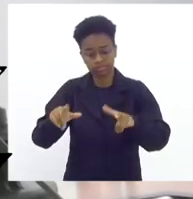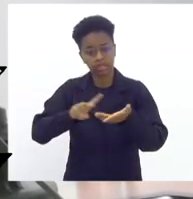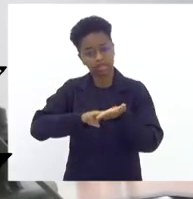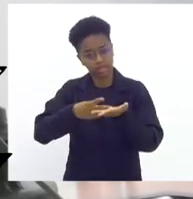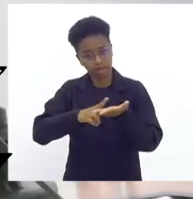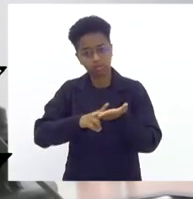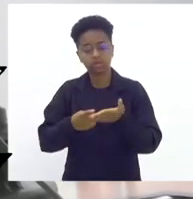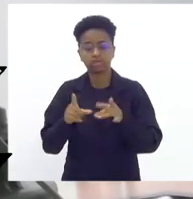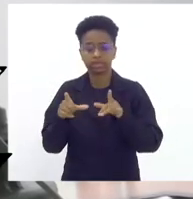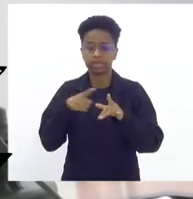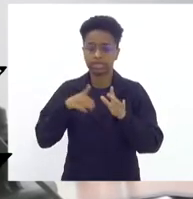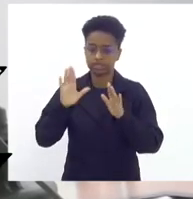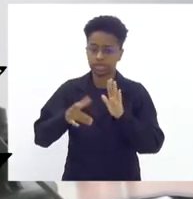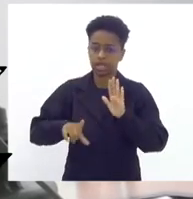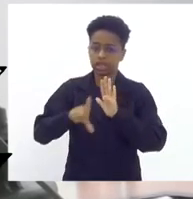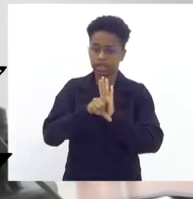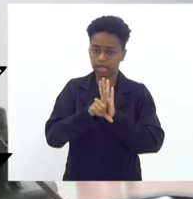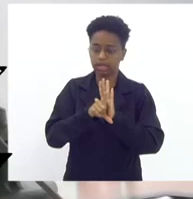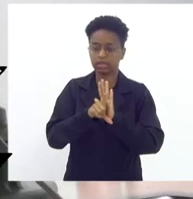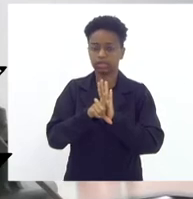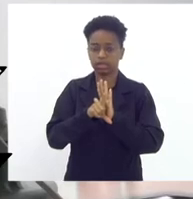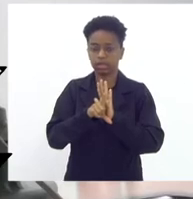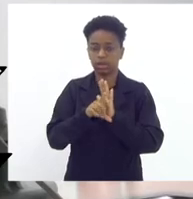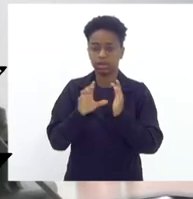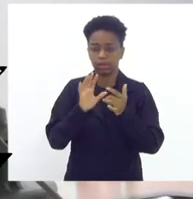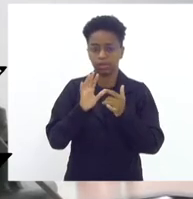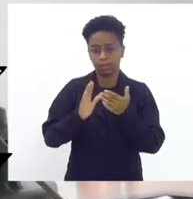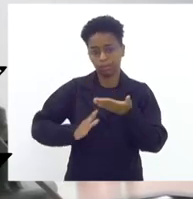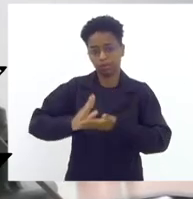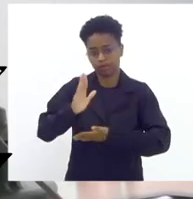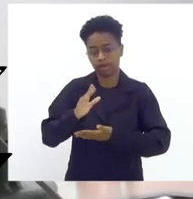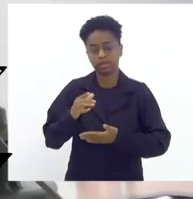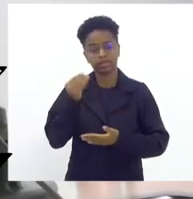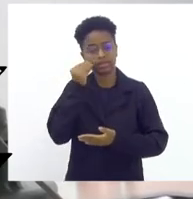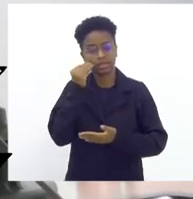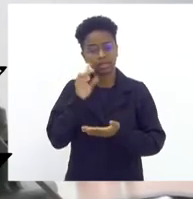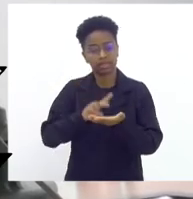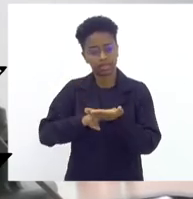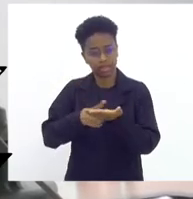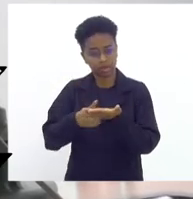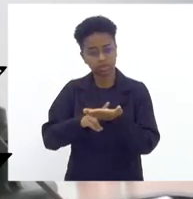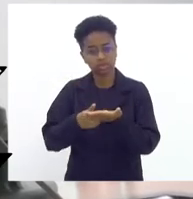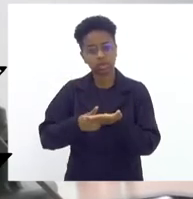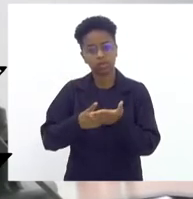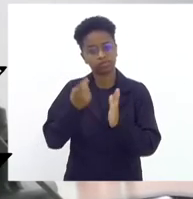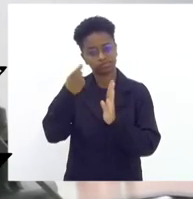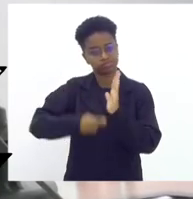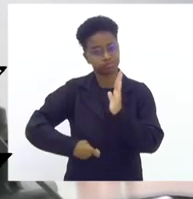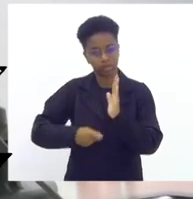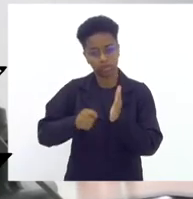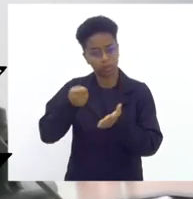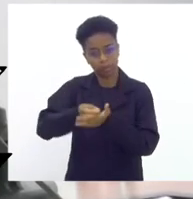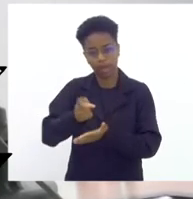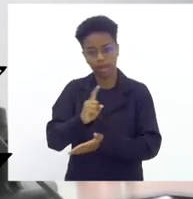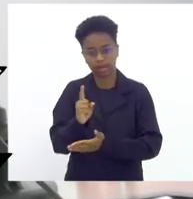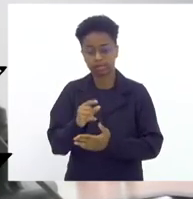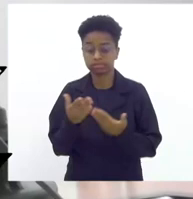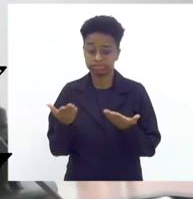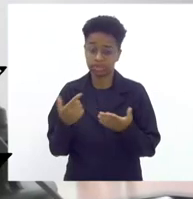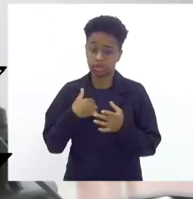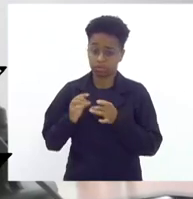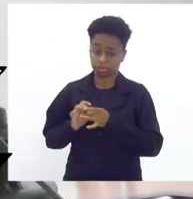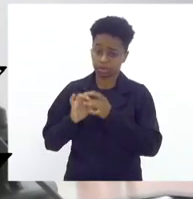aprovada da isenção da tradução juramentada Tá certo gente tô à disposição Se quiserem depois